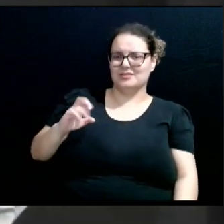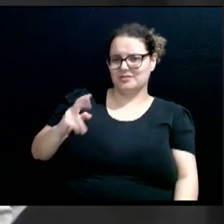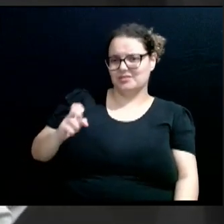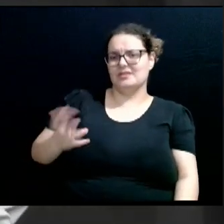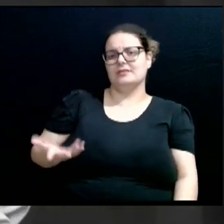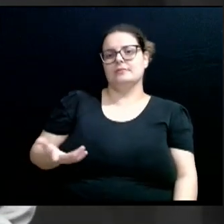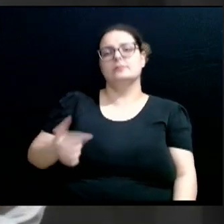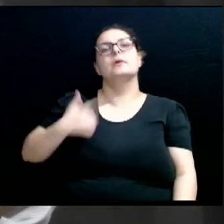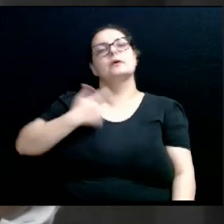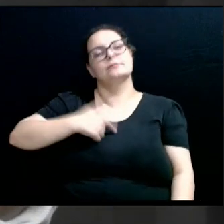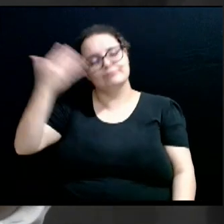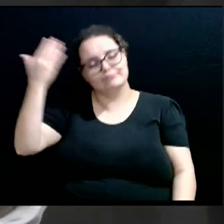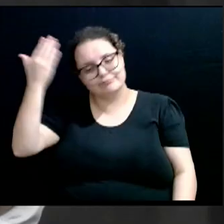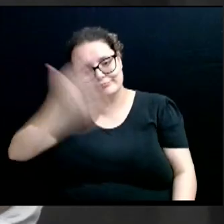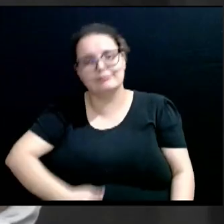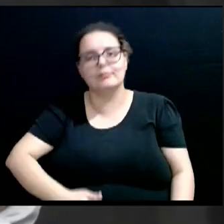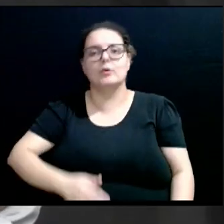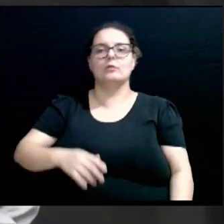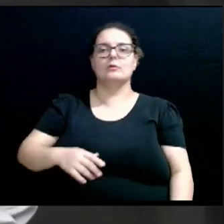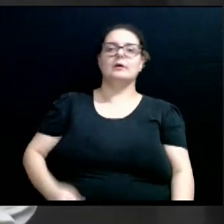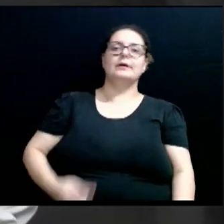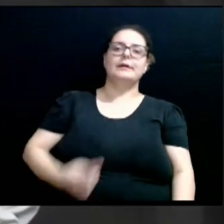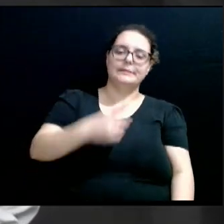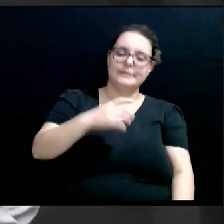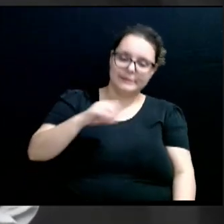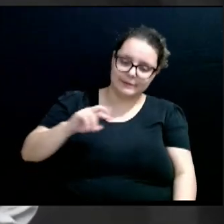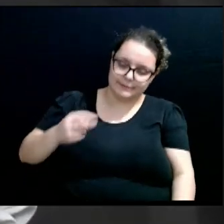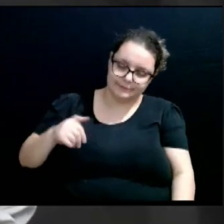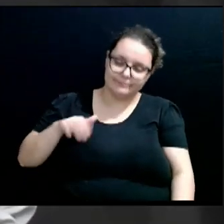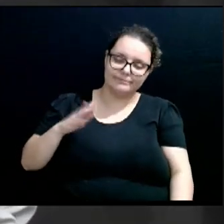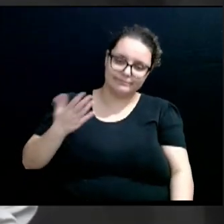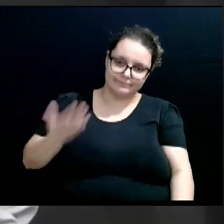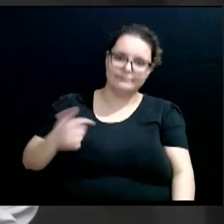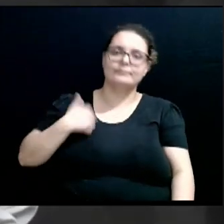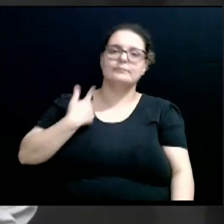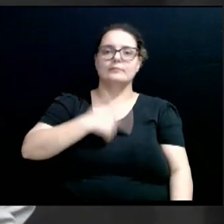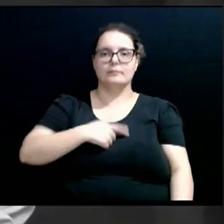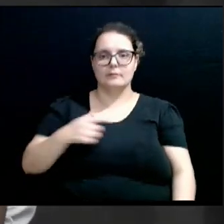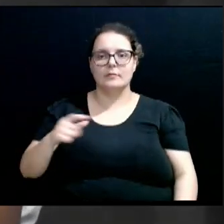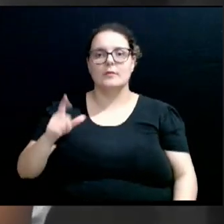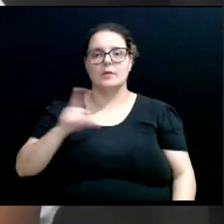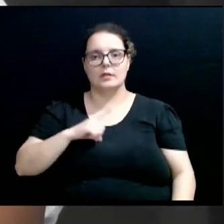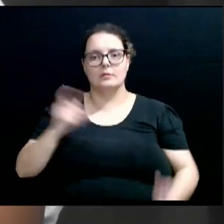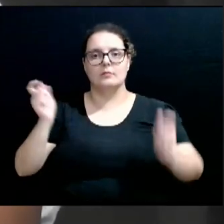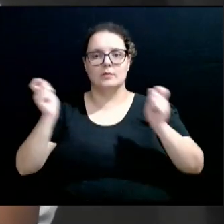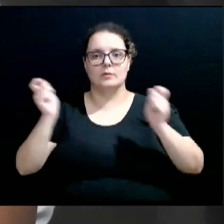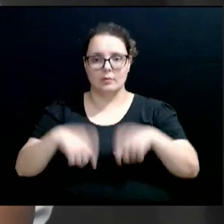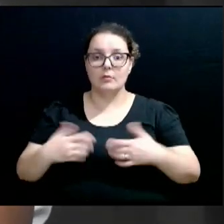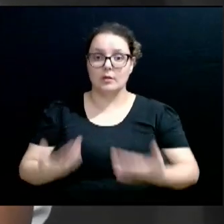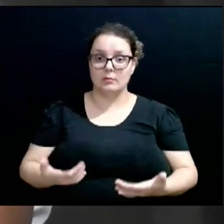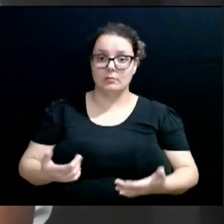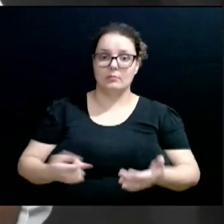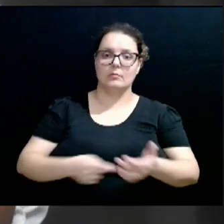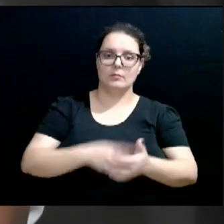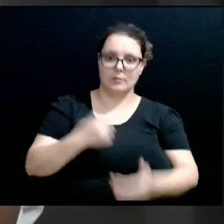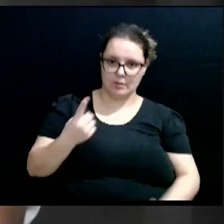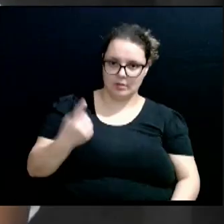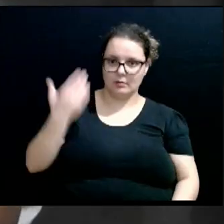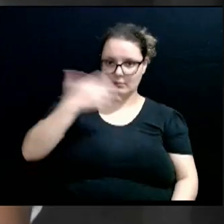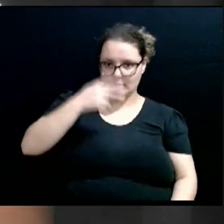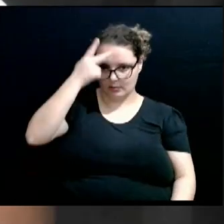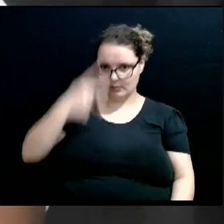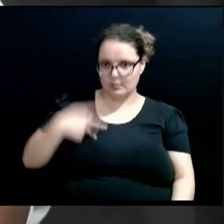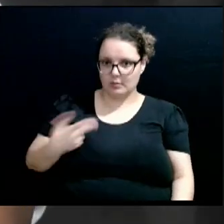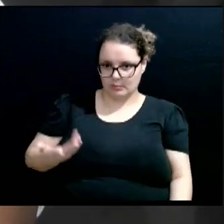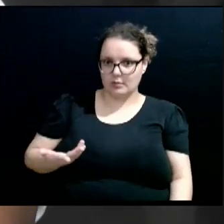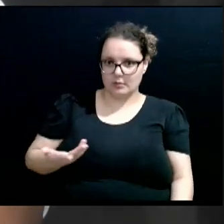provar 10 vezes mais que a gente tem competência. Primeiro, a gente tem que provar pra gente, né? A gente tem que